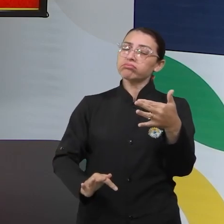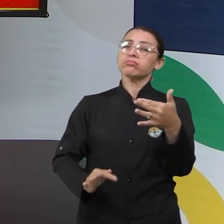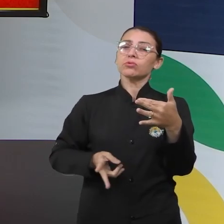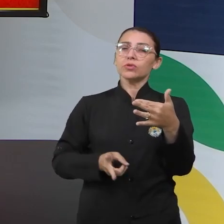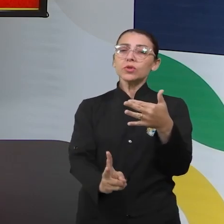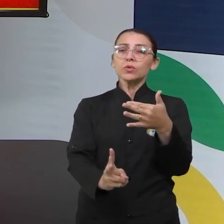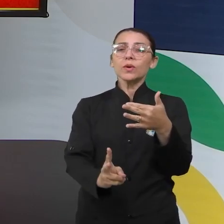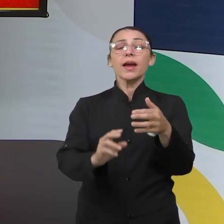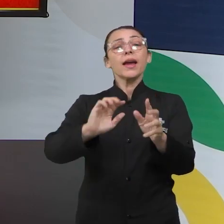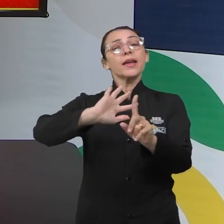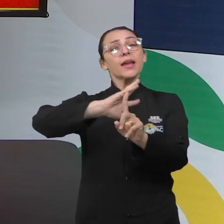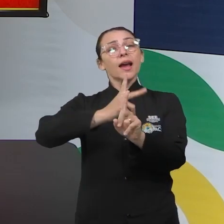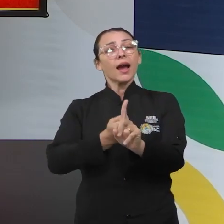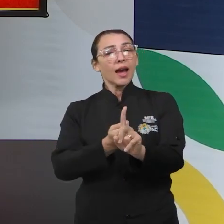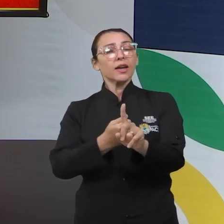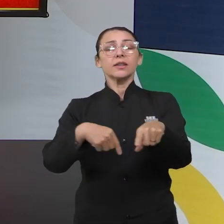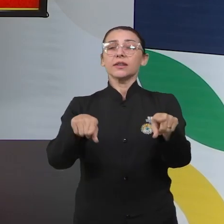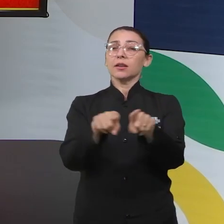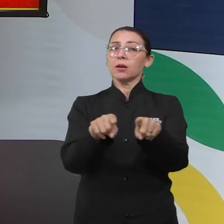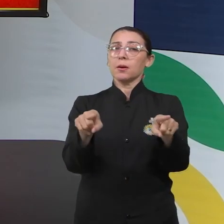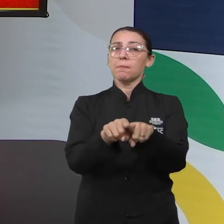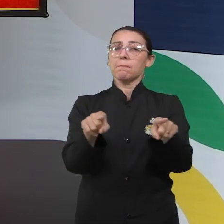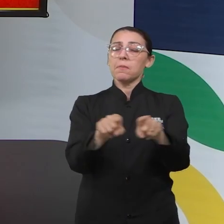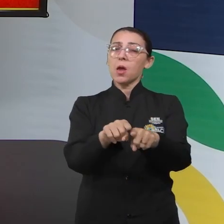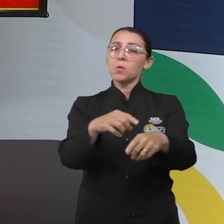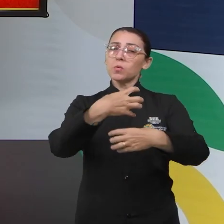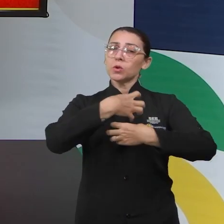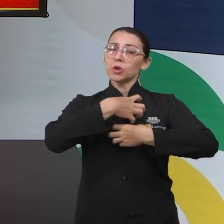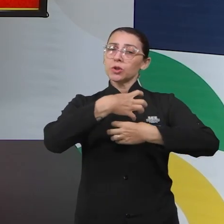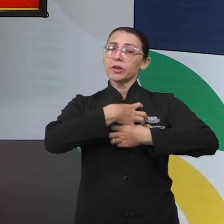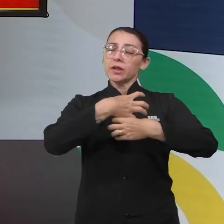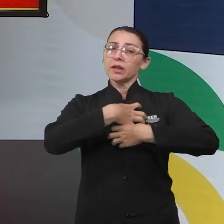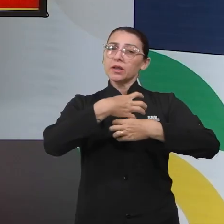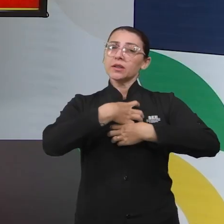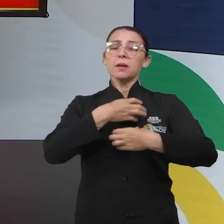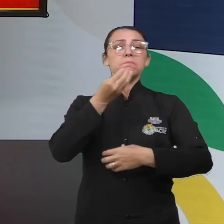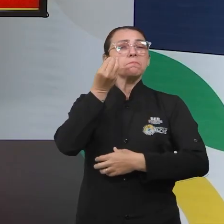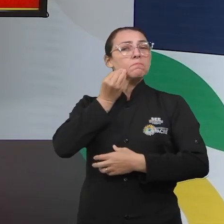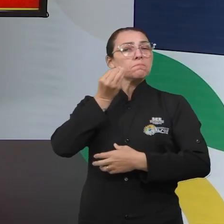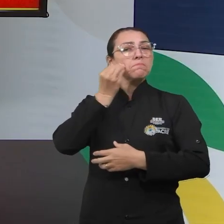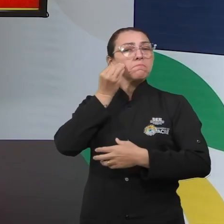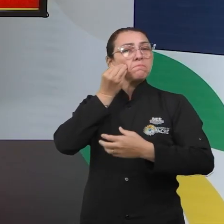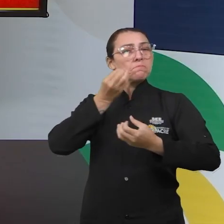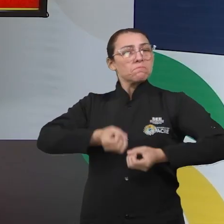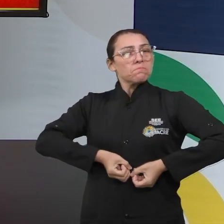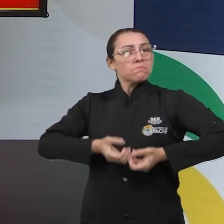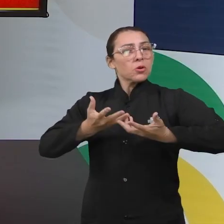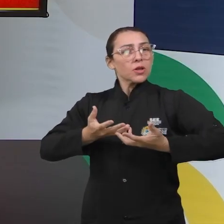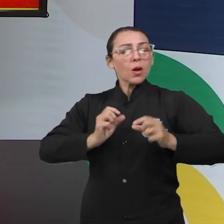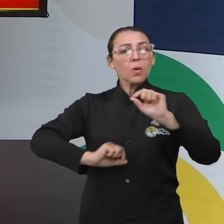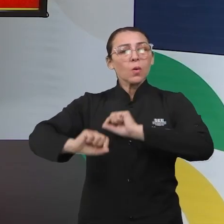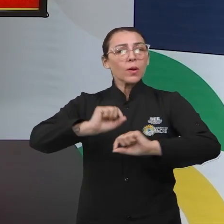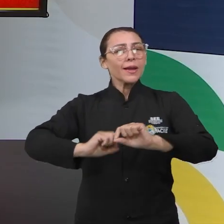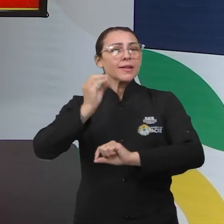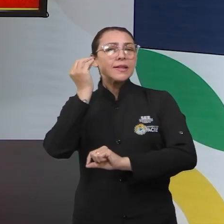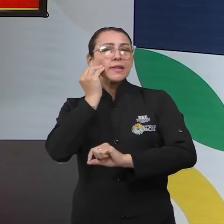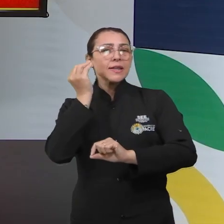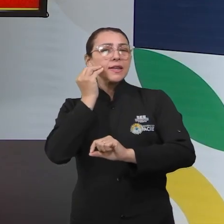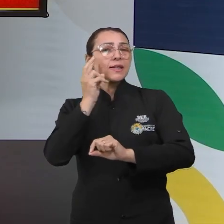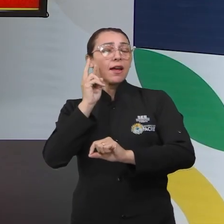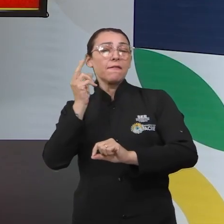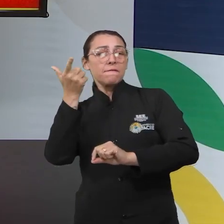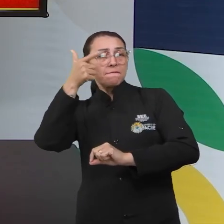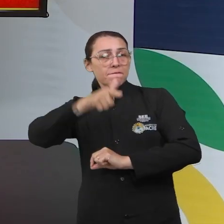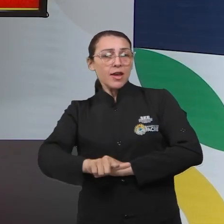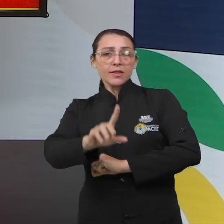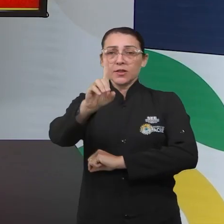perdurando. E a arte, ela entra nisso como uma forma de tentar expressar, né, e tentar reaver